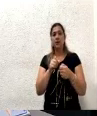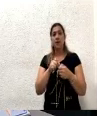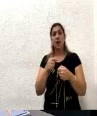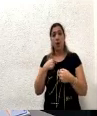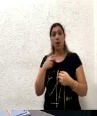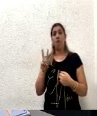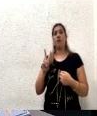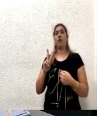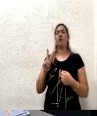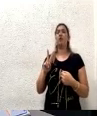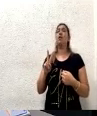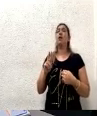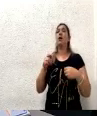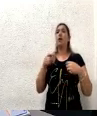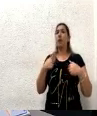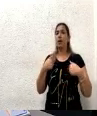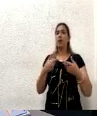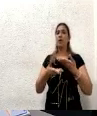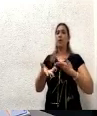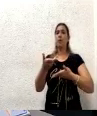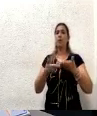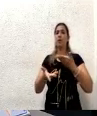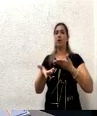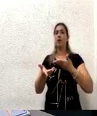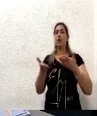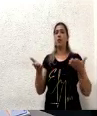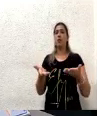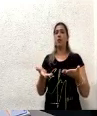vereadora. Então, eu queria compartilhar aí com vocês.